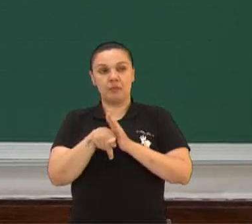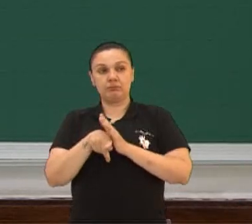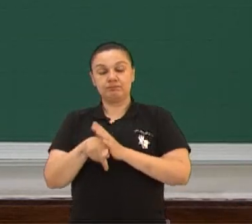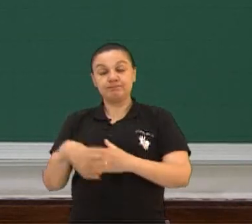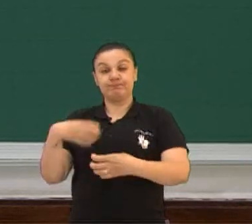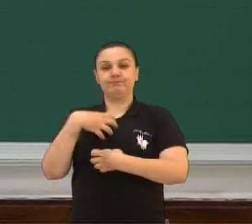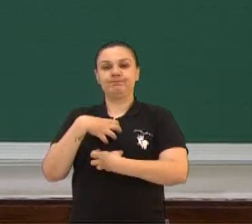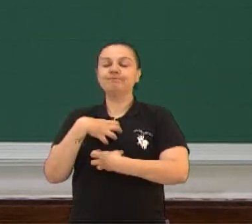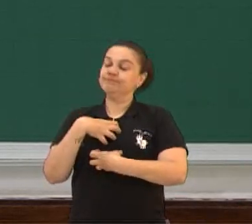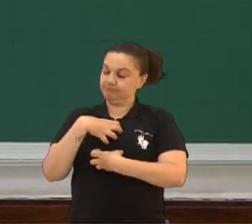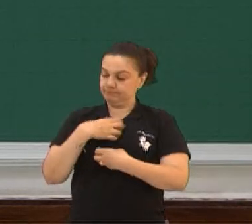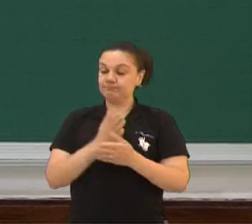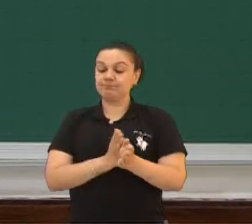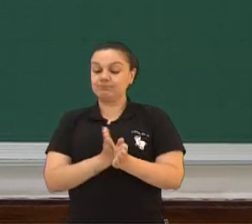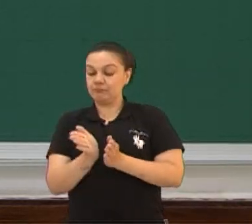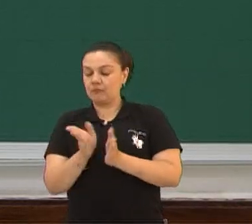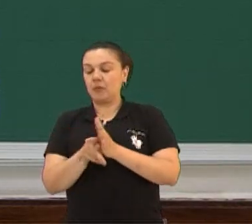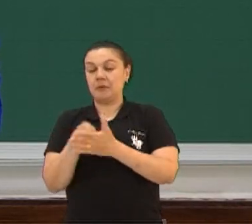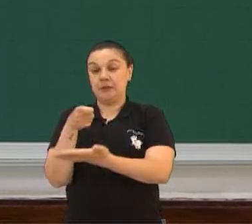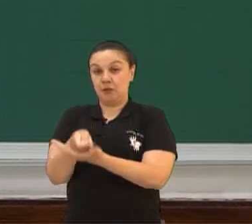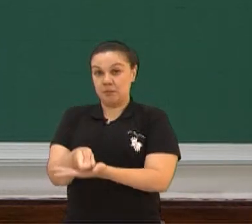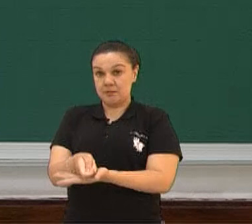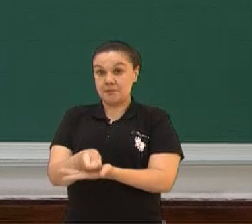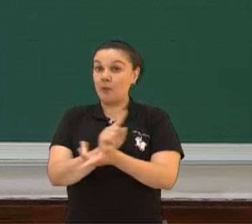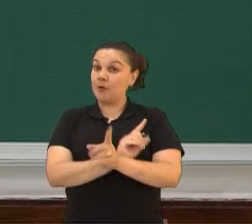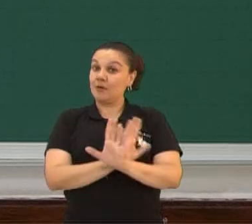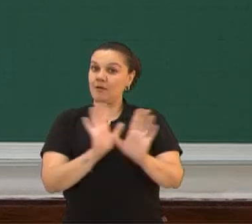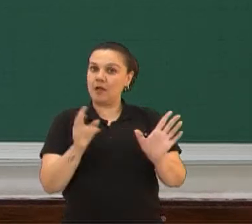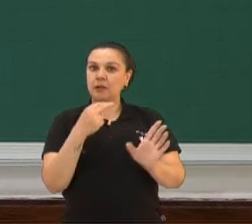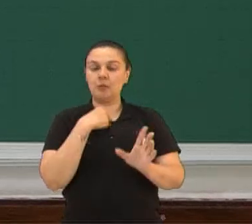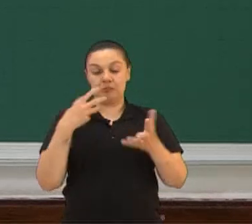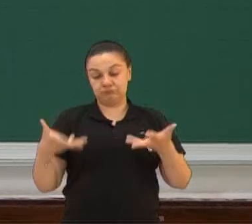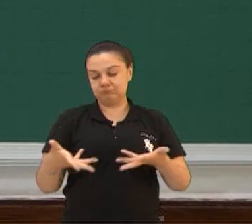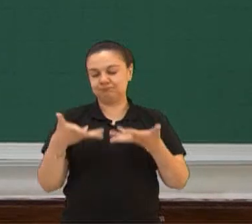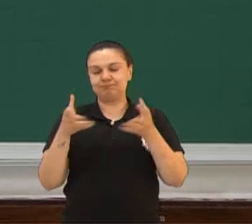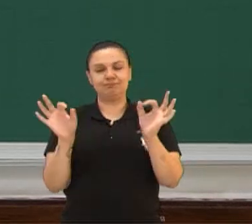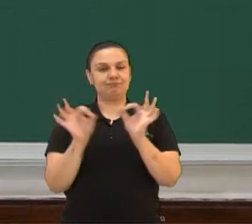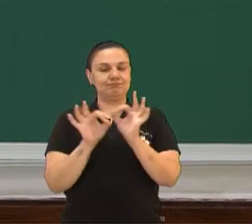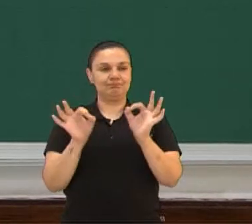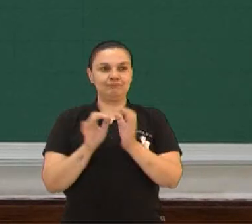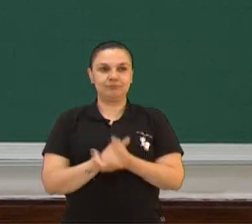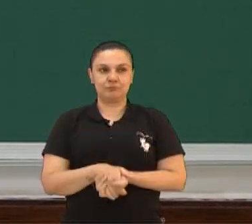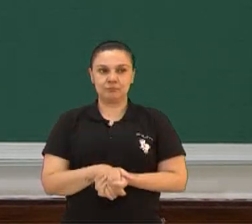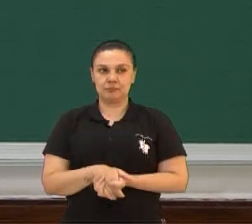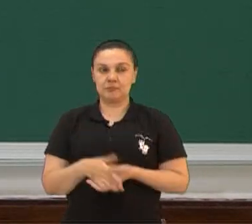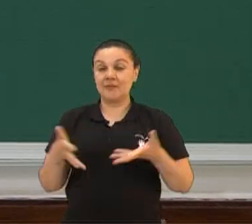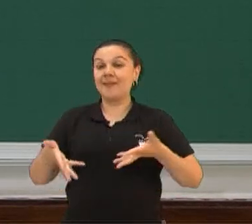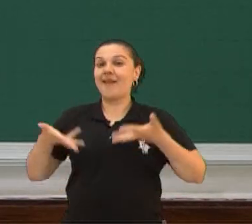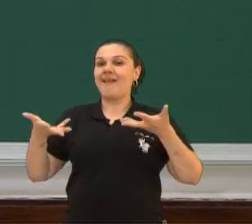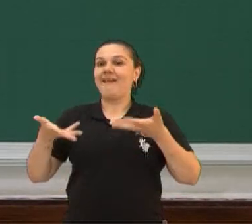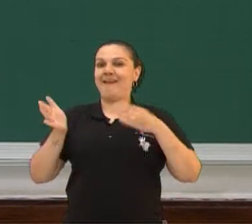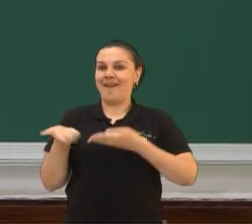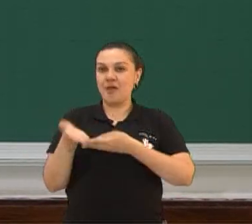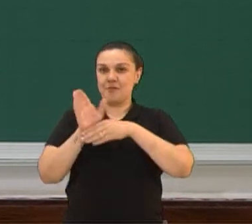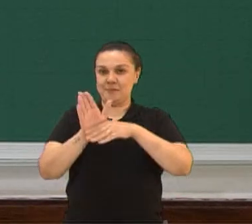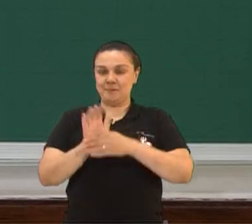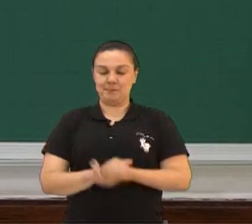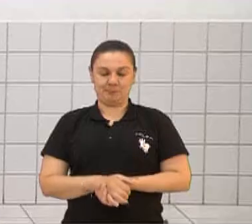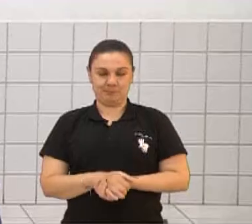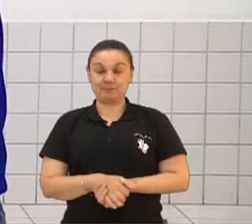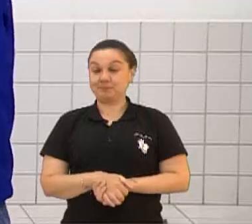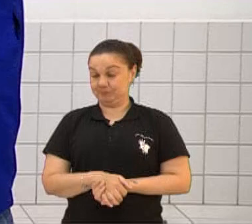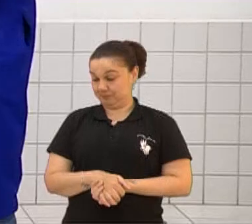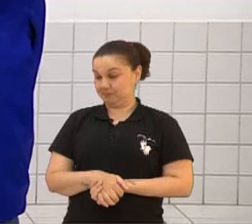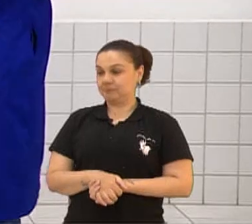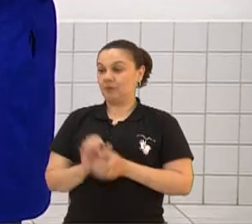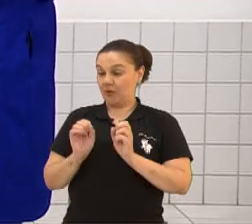um meio de dominação. Em contrapartida, ela não pode ser, sob nenhuma hipótese, né, encarada como um meio de elevação,